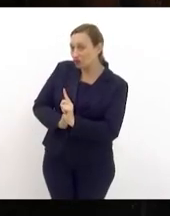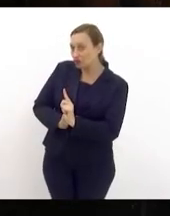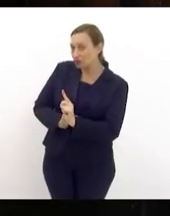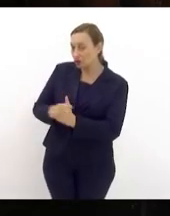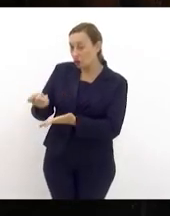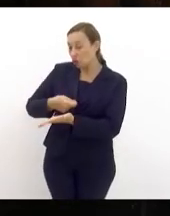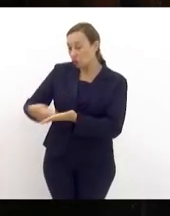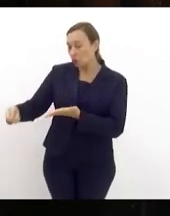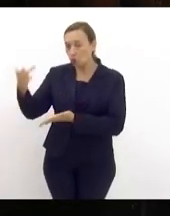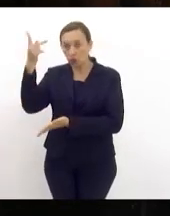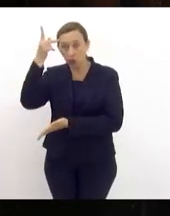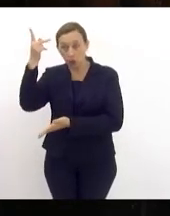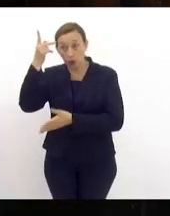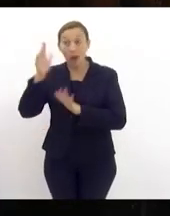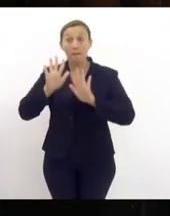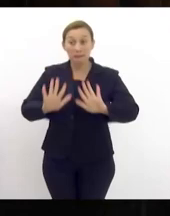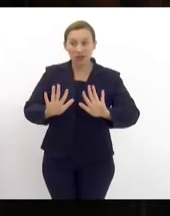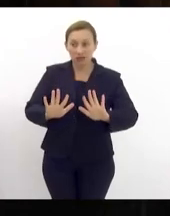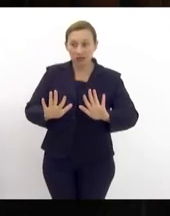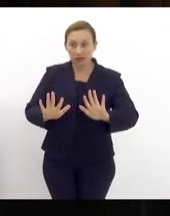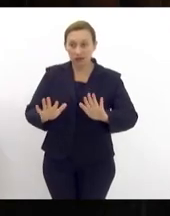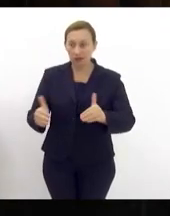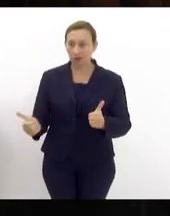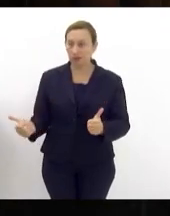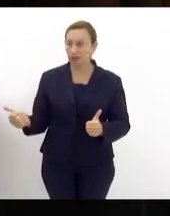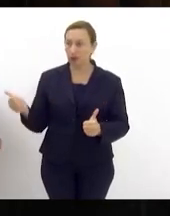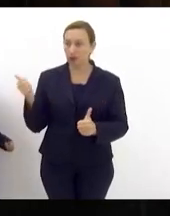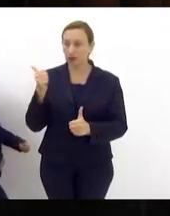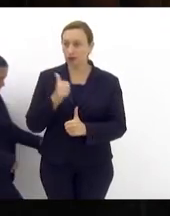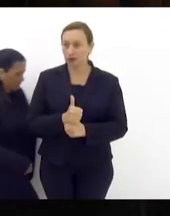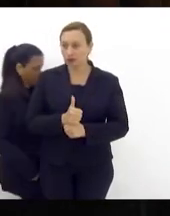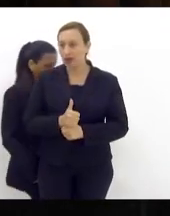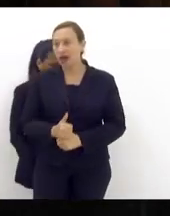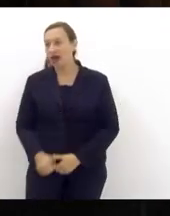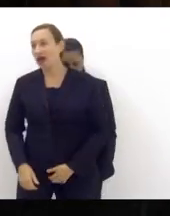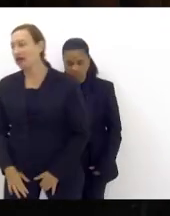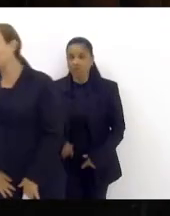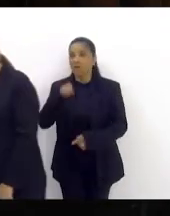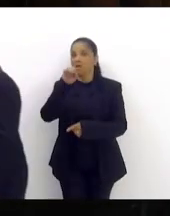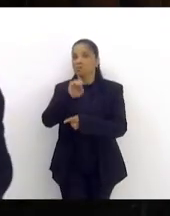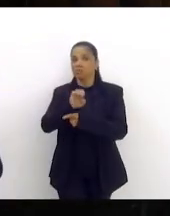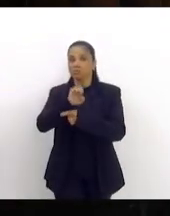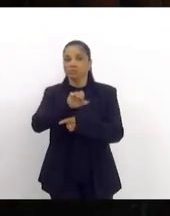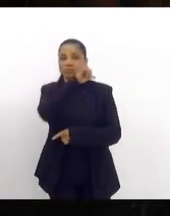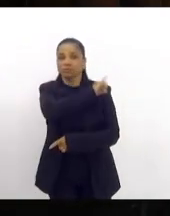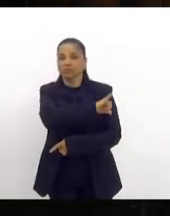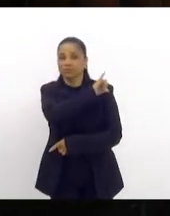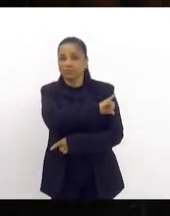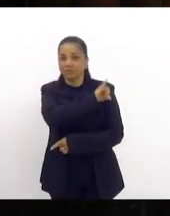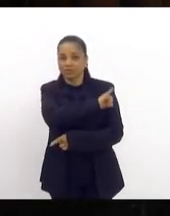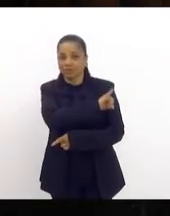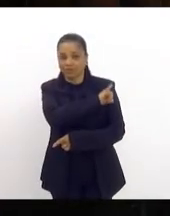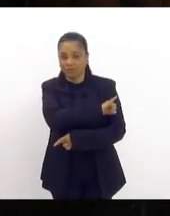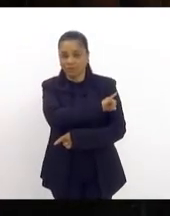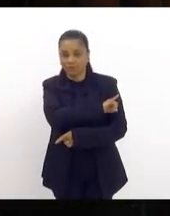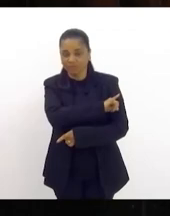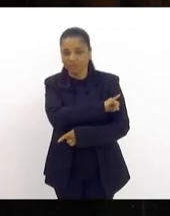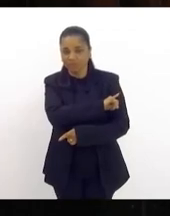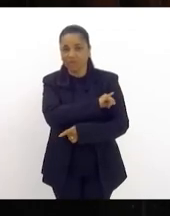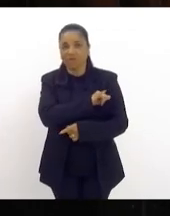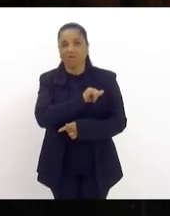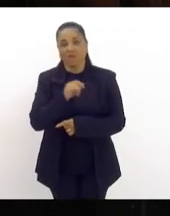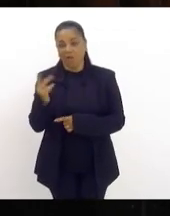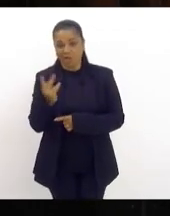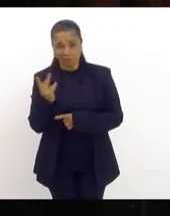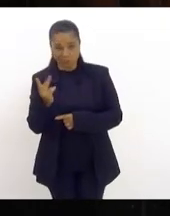Paulo. Mas, aqui no Rio de Janeiro, elas